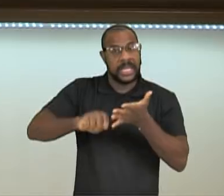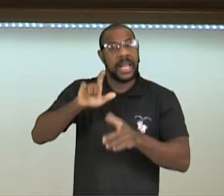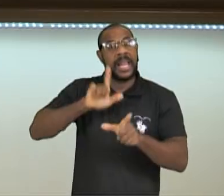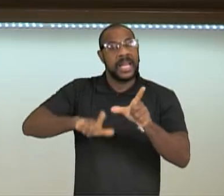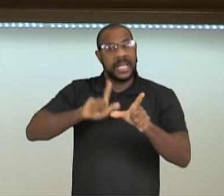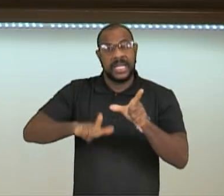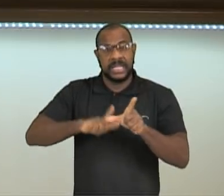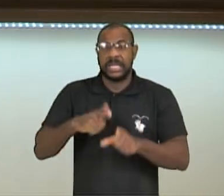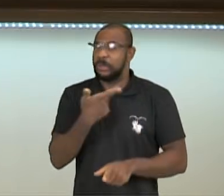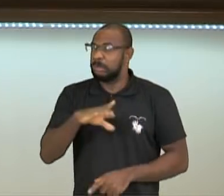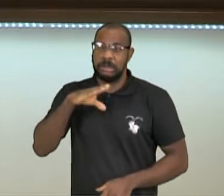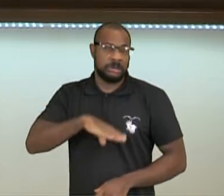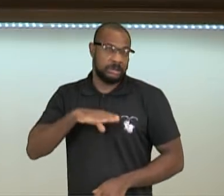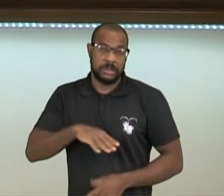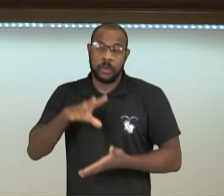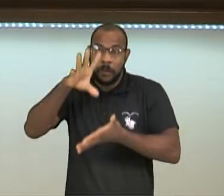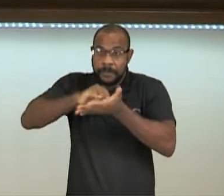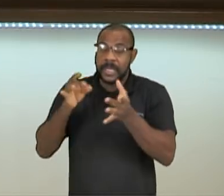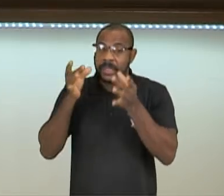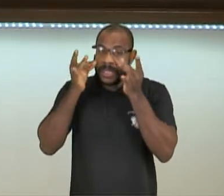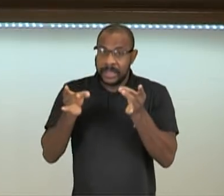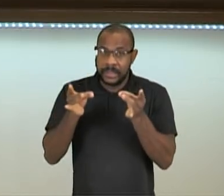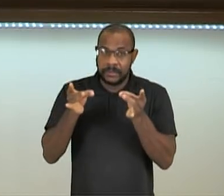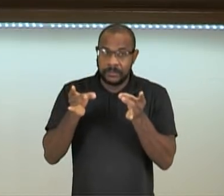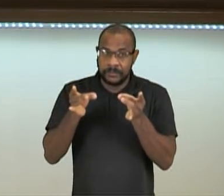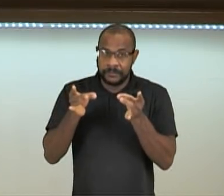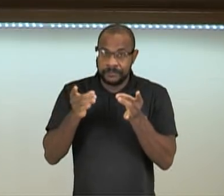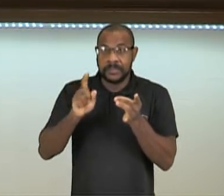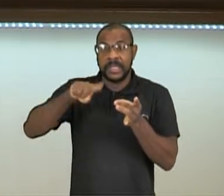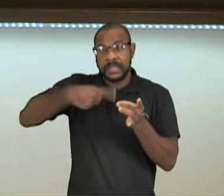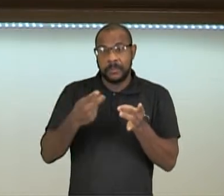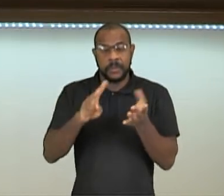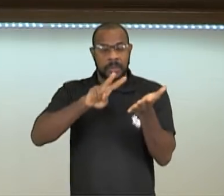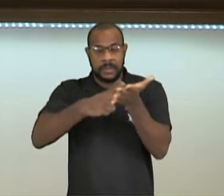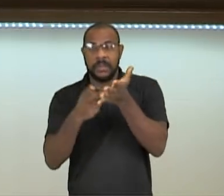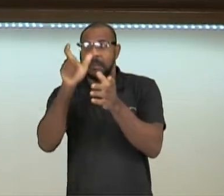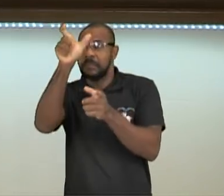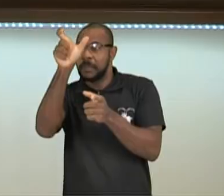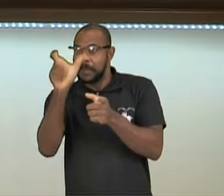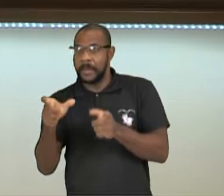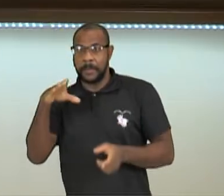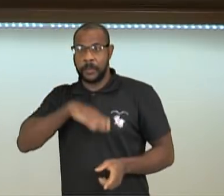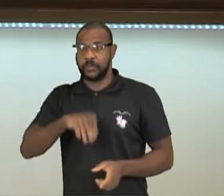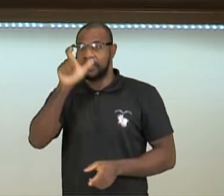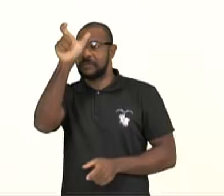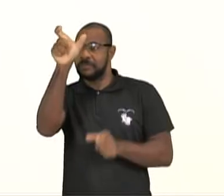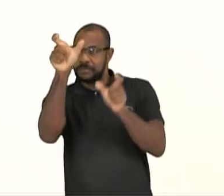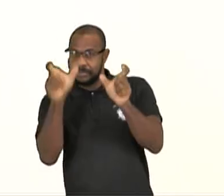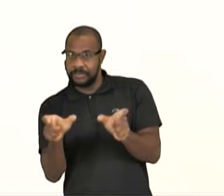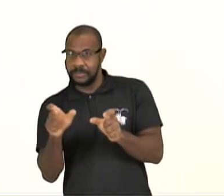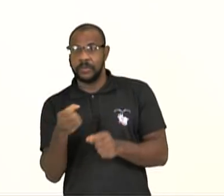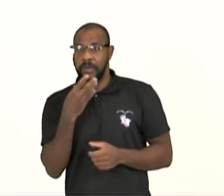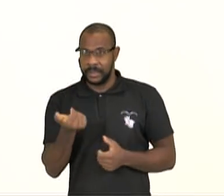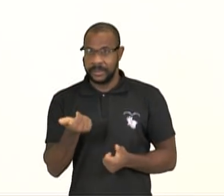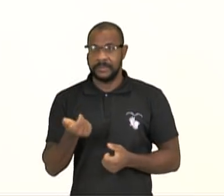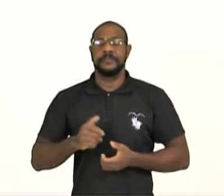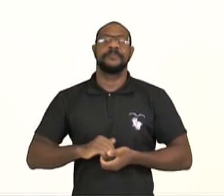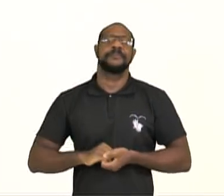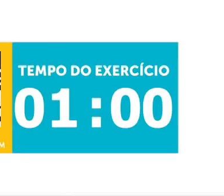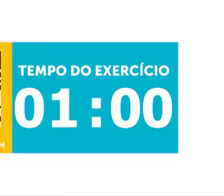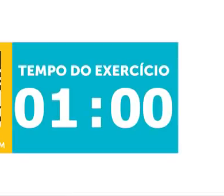portuguesa. Copia com atenção e do ladinho você vai colocando a tradução, ok? Então vamos lá.